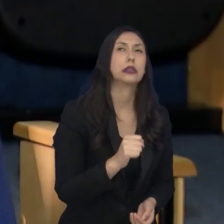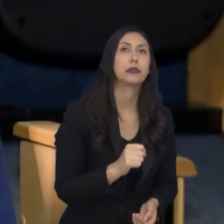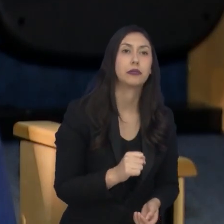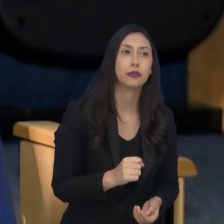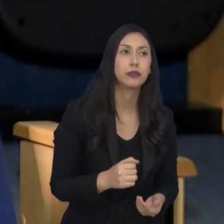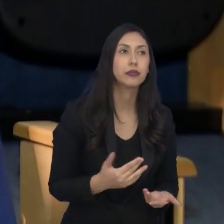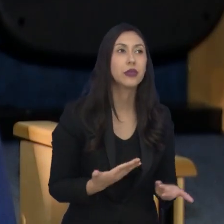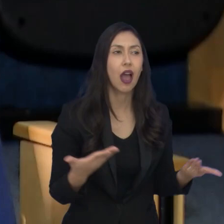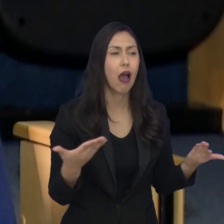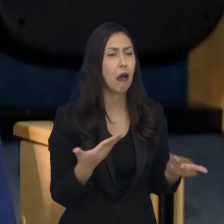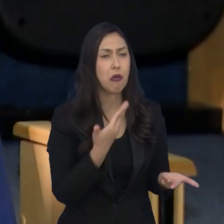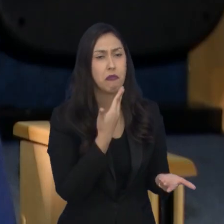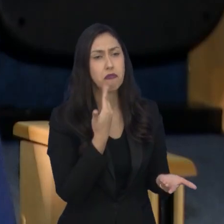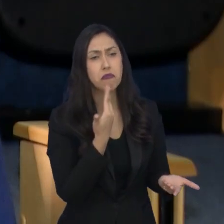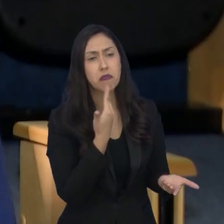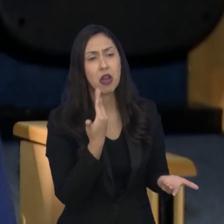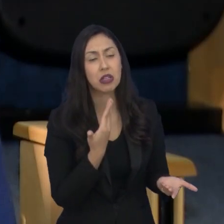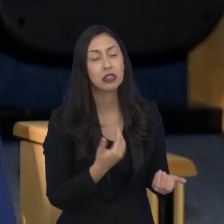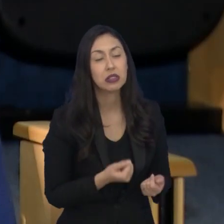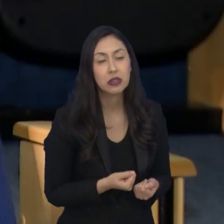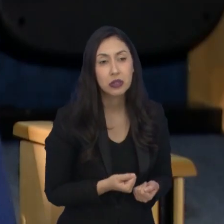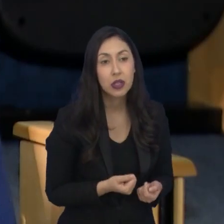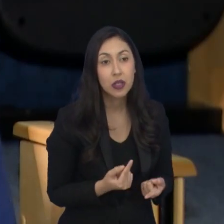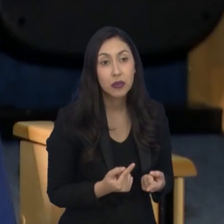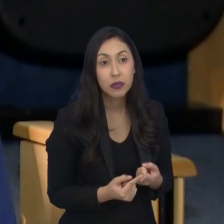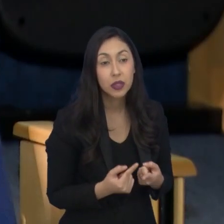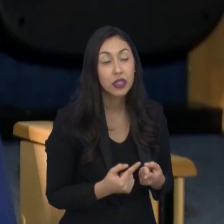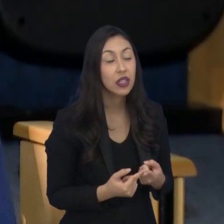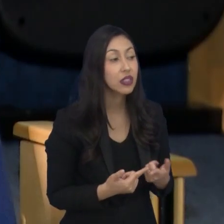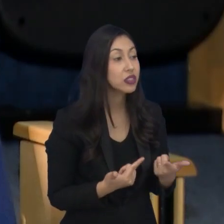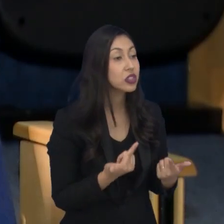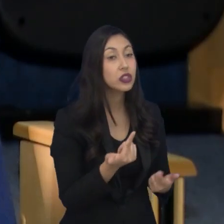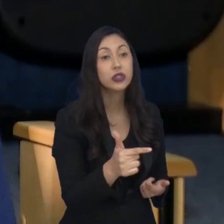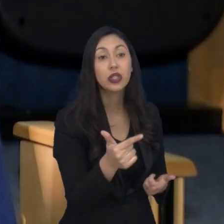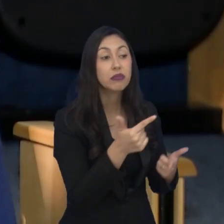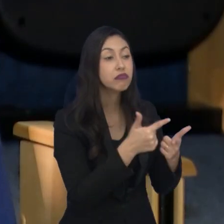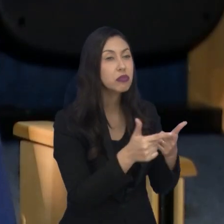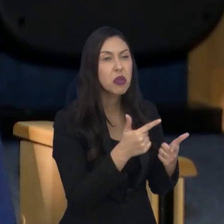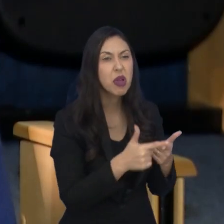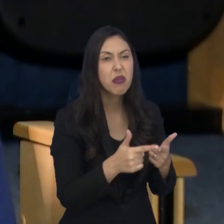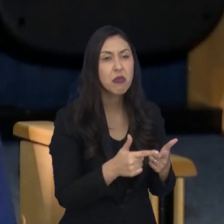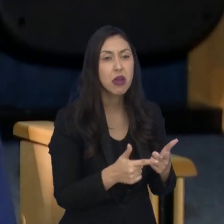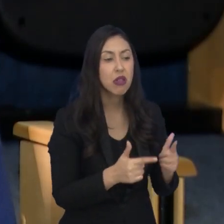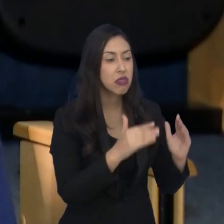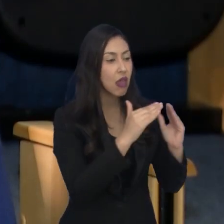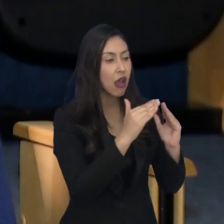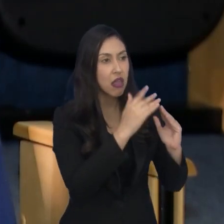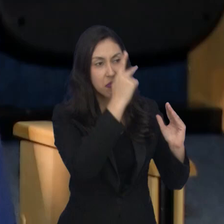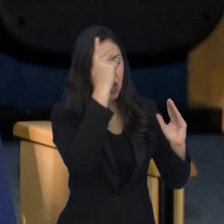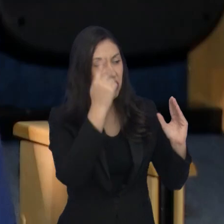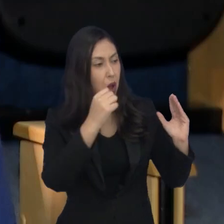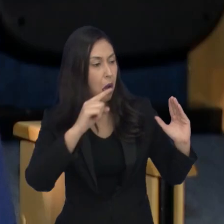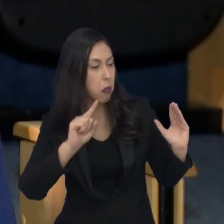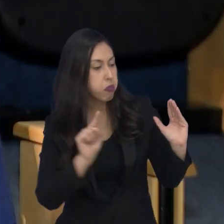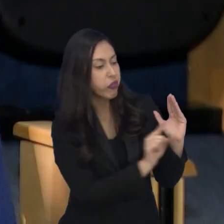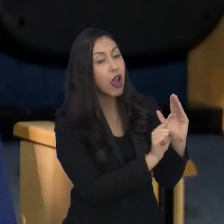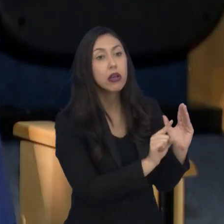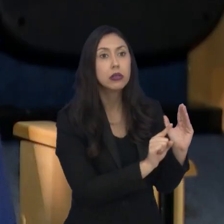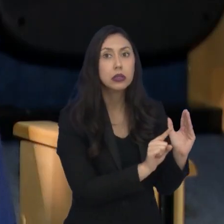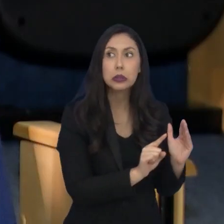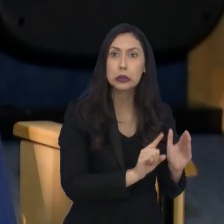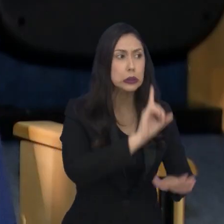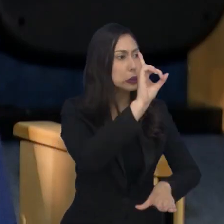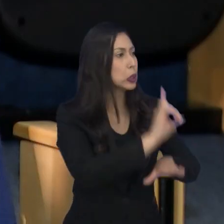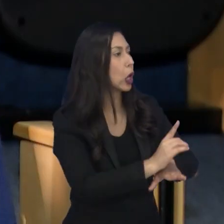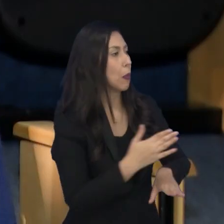sendo muito mais fácil. A gente agora não tem mais aquele problema de alguém invadir, chegar a ter outros